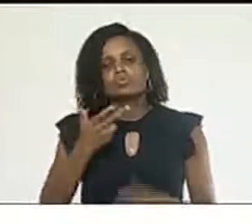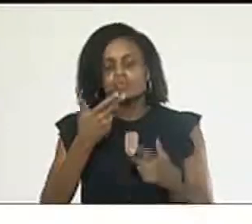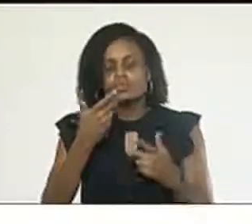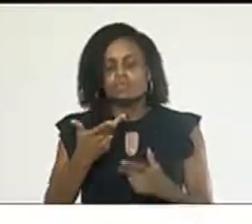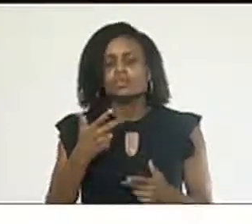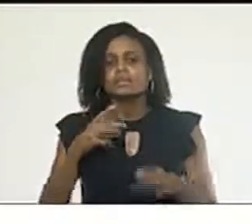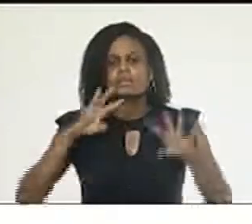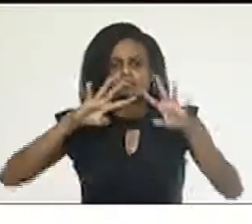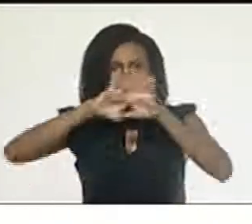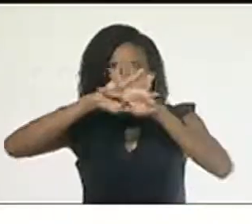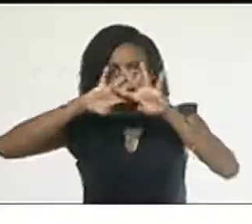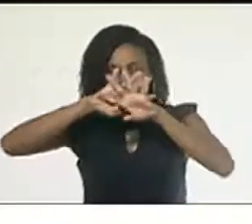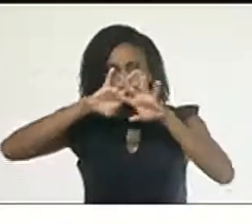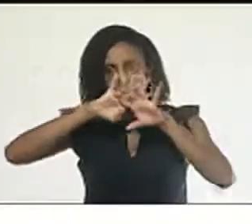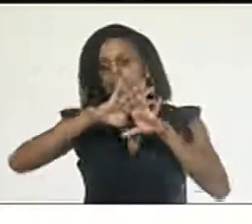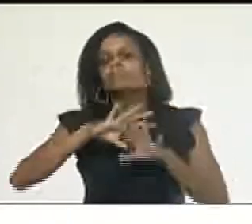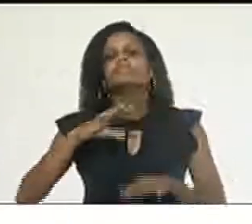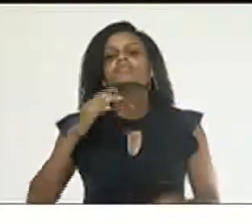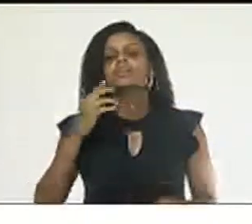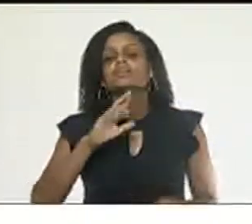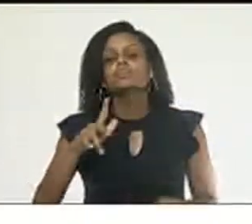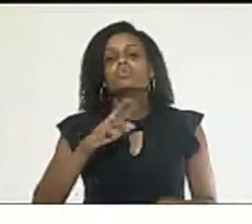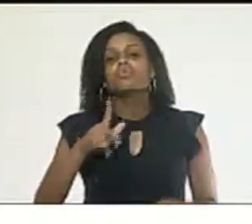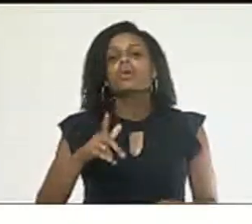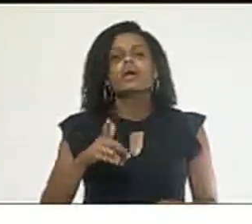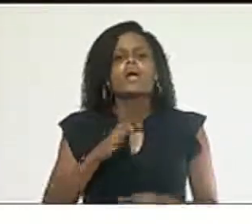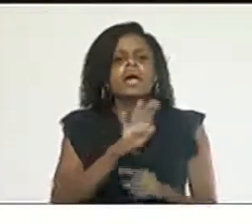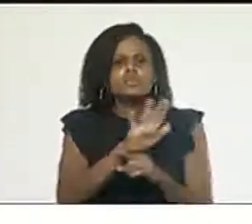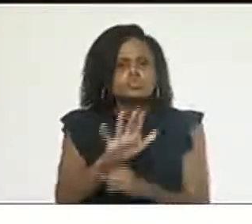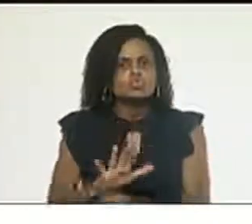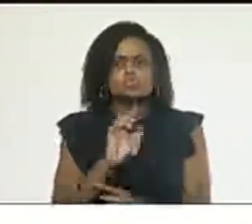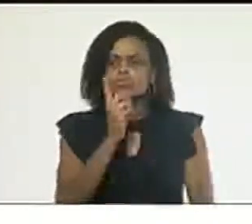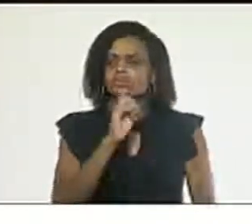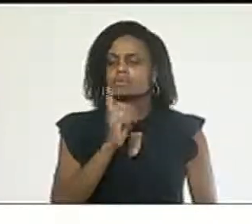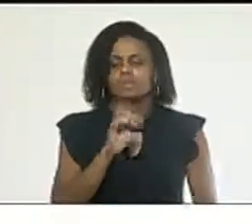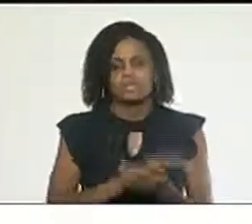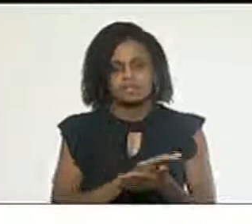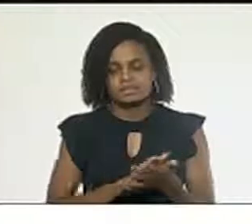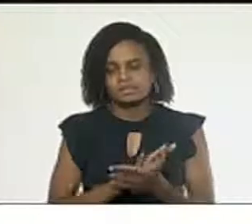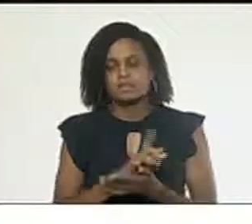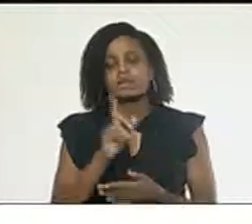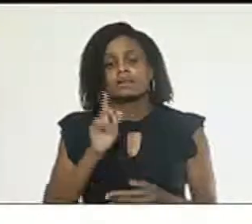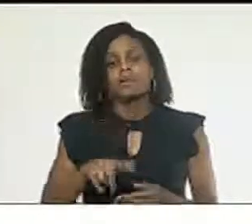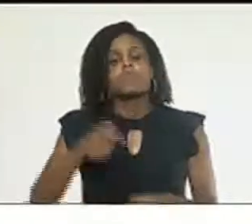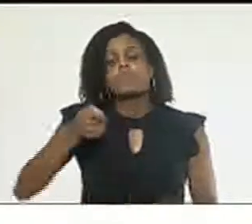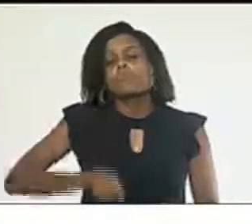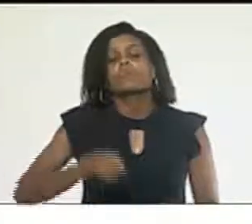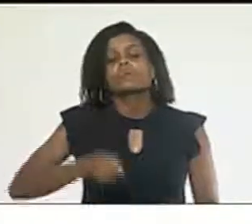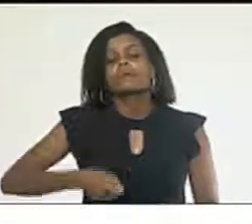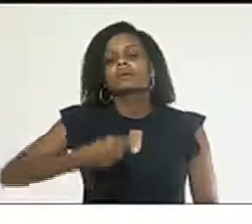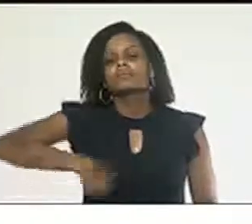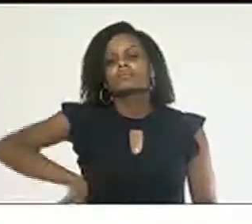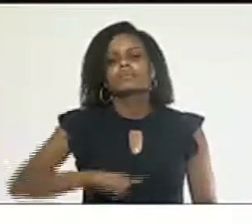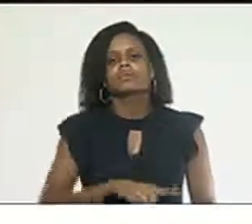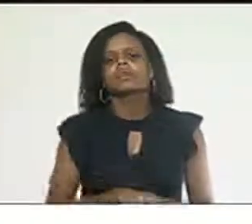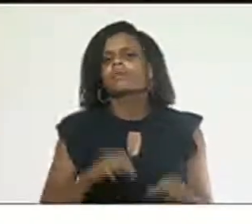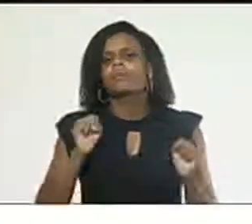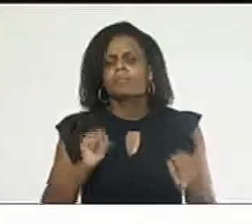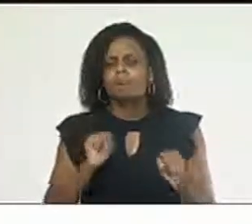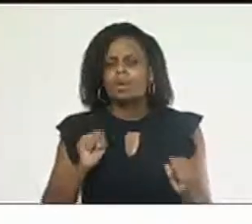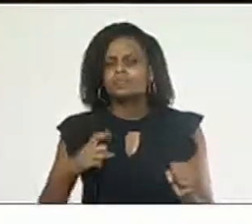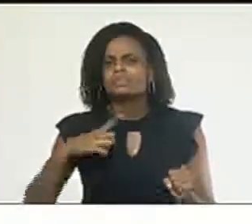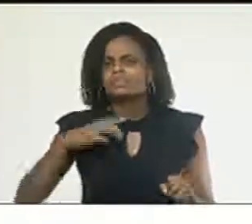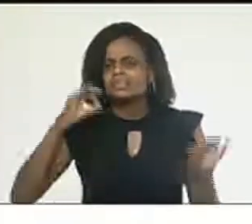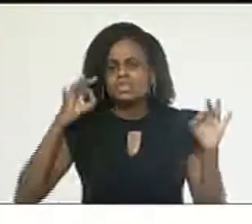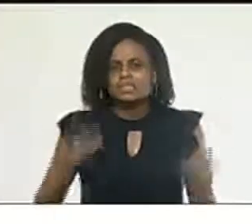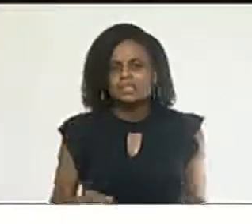que a transparência não é nenhum favor que se faz à sociedade, é uma obrigação nossa. E pode ficar certo, na